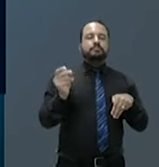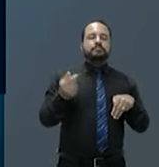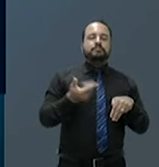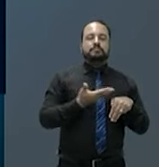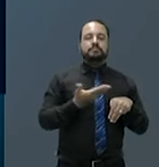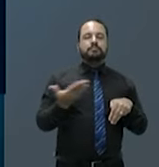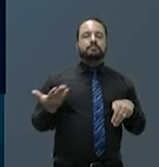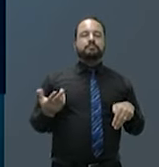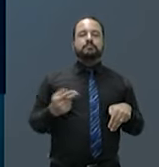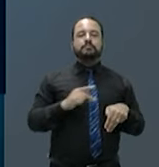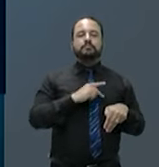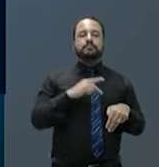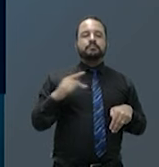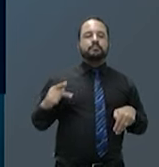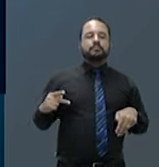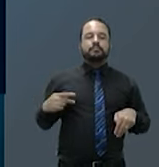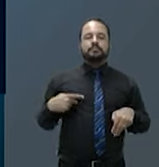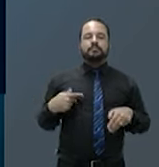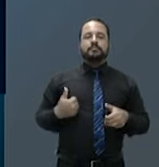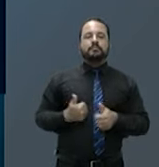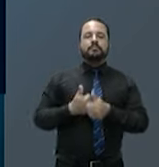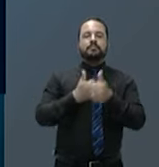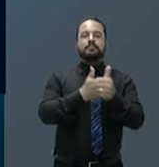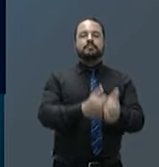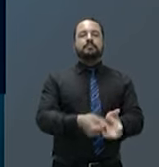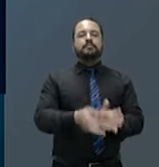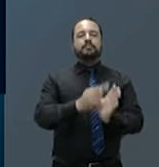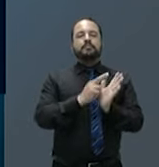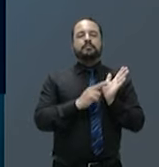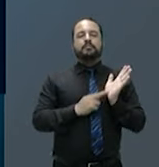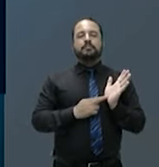Presidente, eu também acompanho o relator.